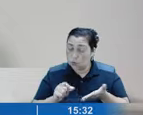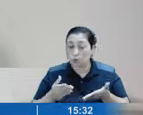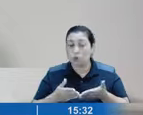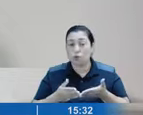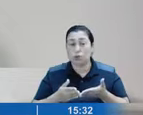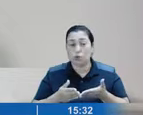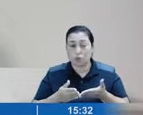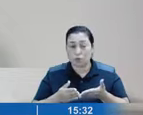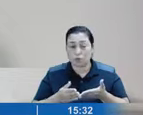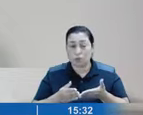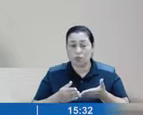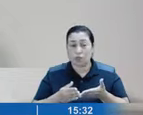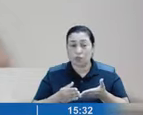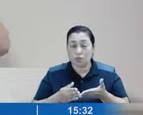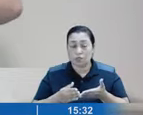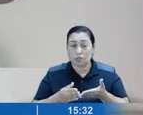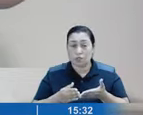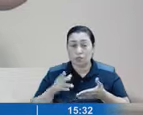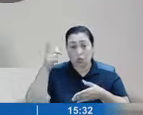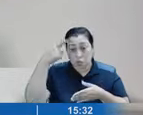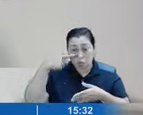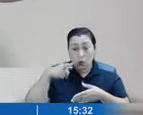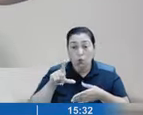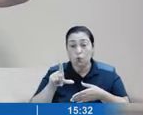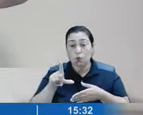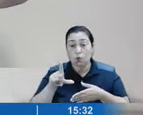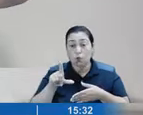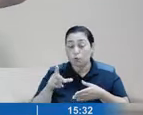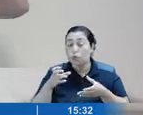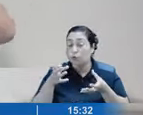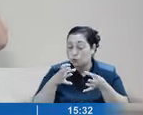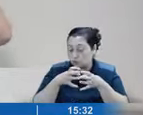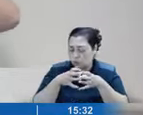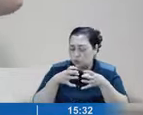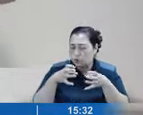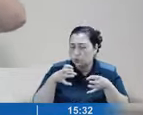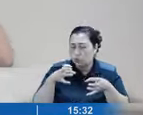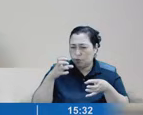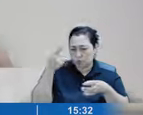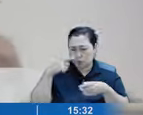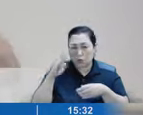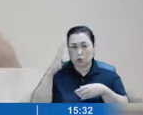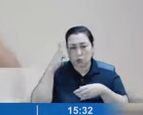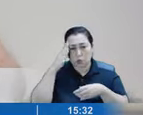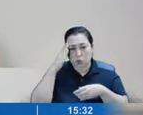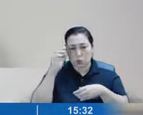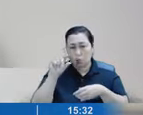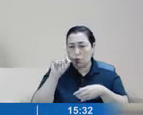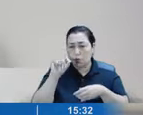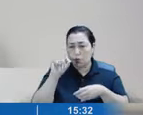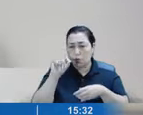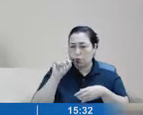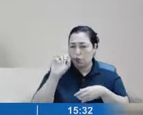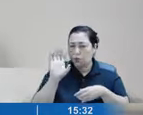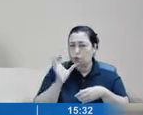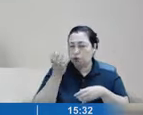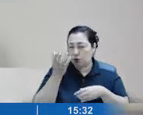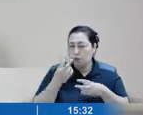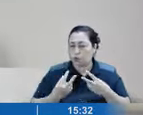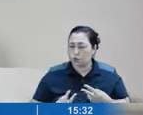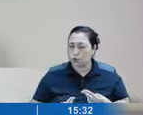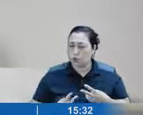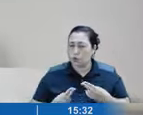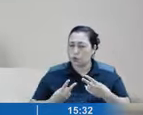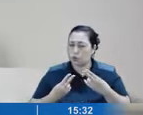faz coar, tudo, né? E aí eu consegui delinear o cólon dele, né? Então consegui saber o que tinha acontecido na